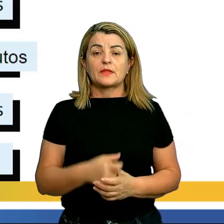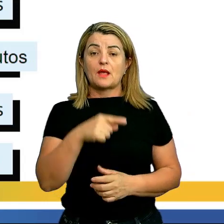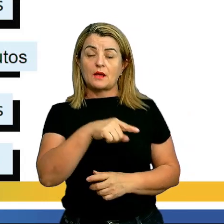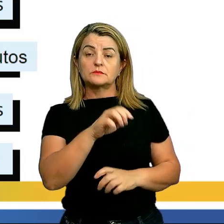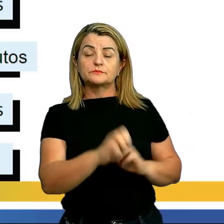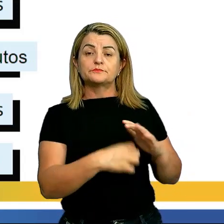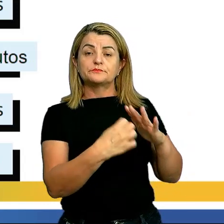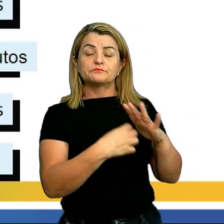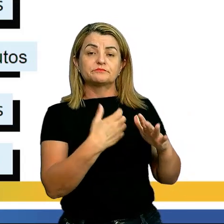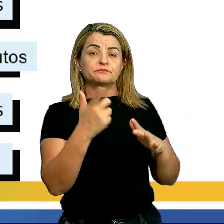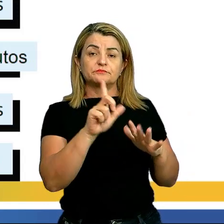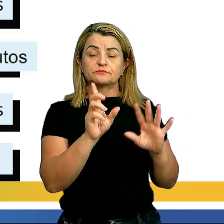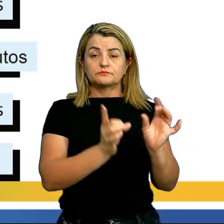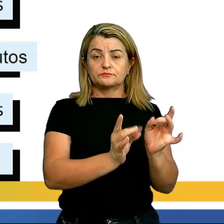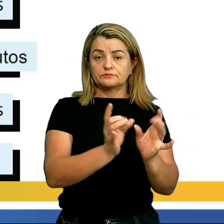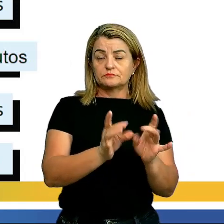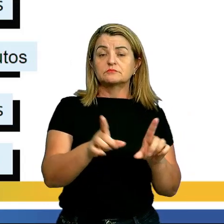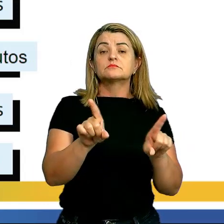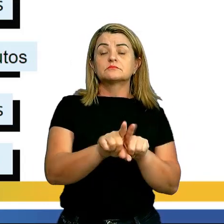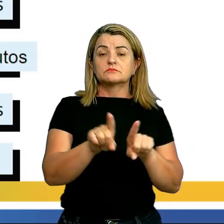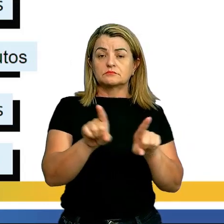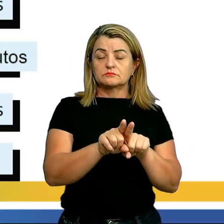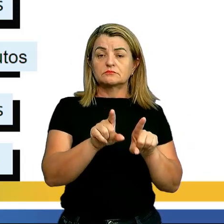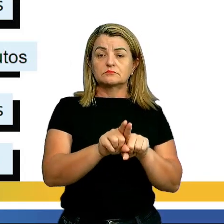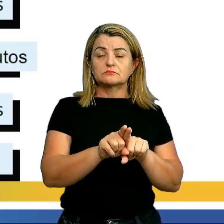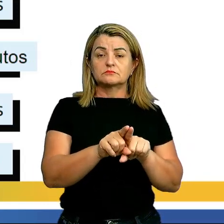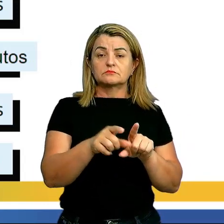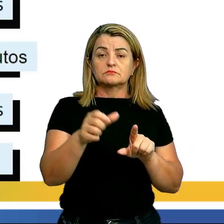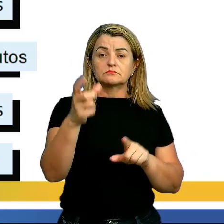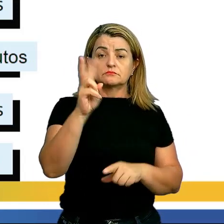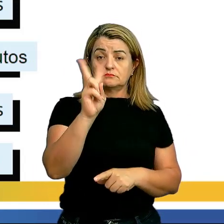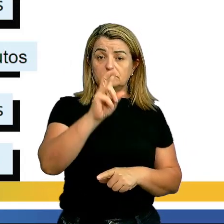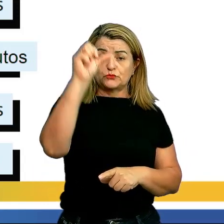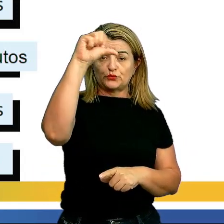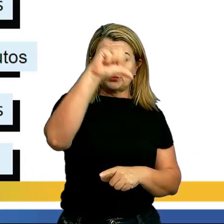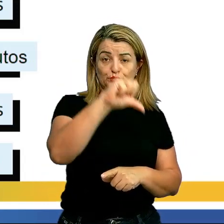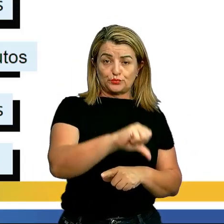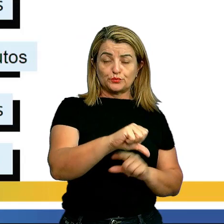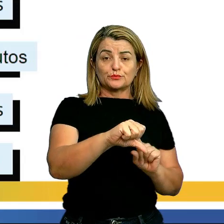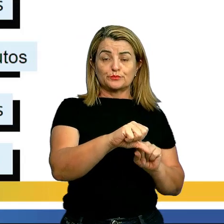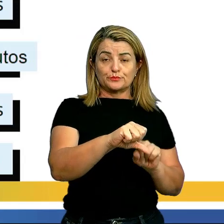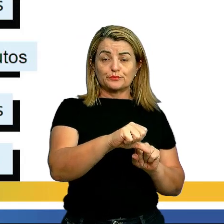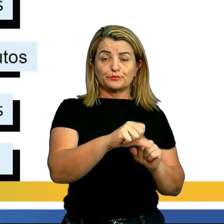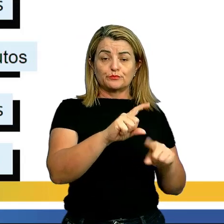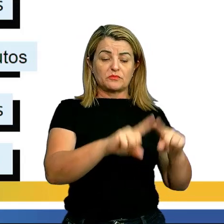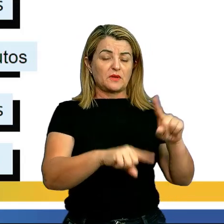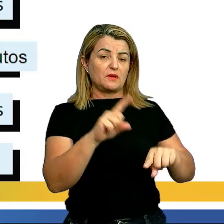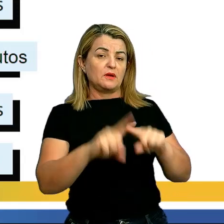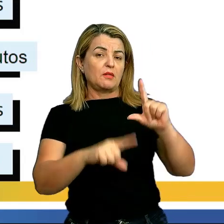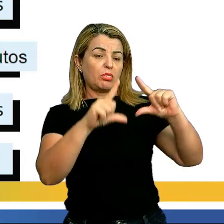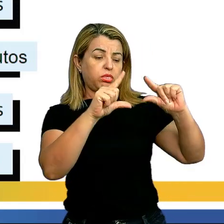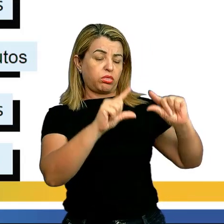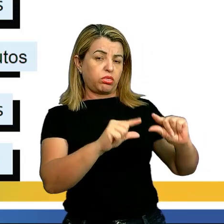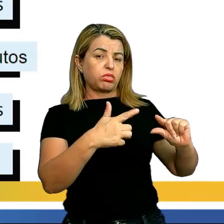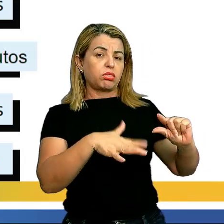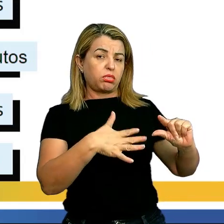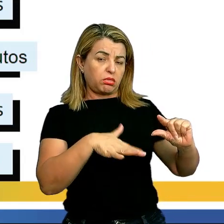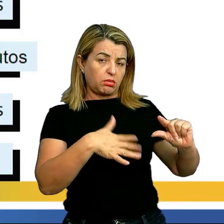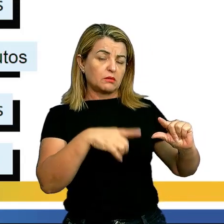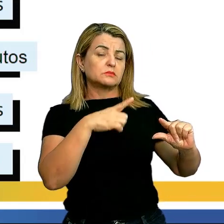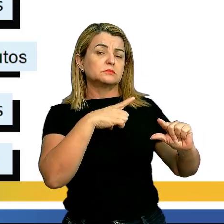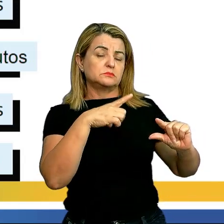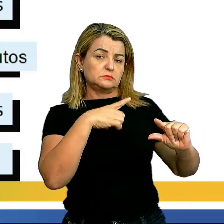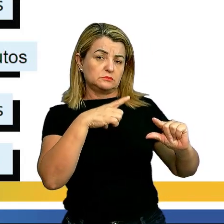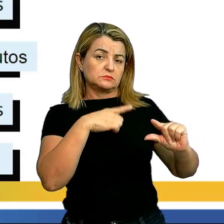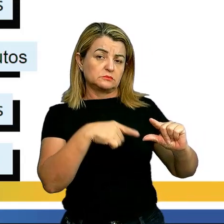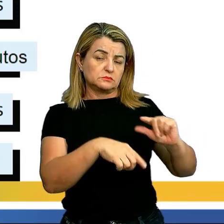empresas, não vendendo, também vão se desvalorizar. O preço dos produtos vão cair. Essas